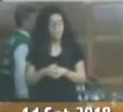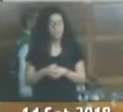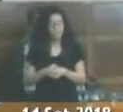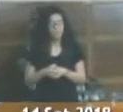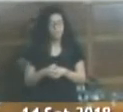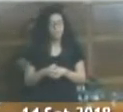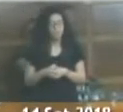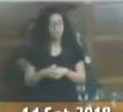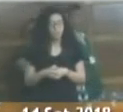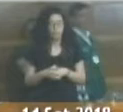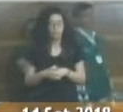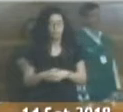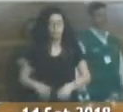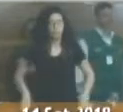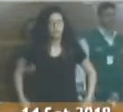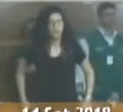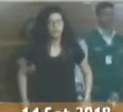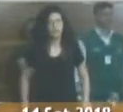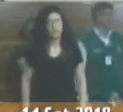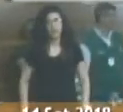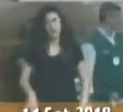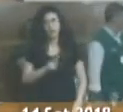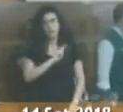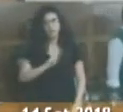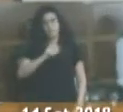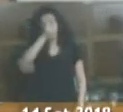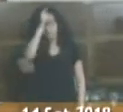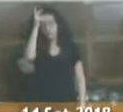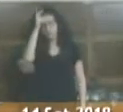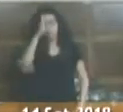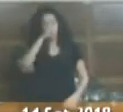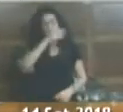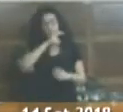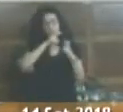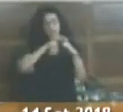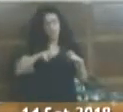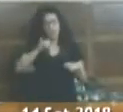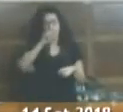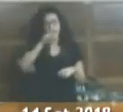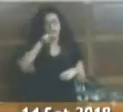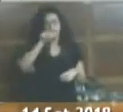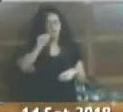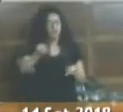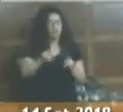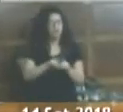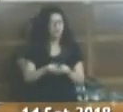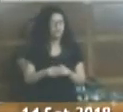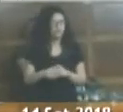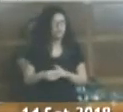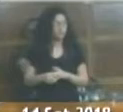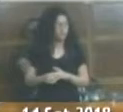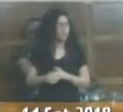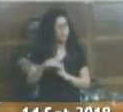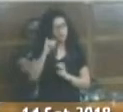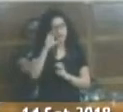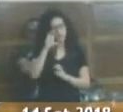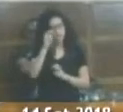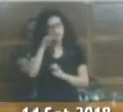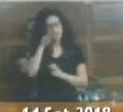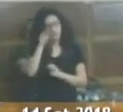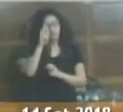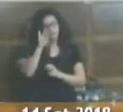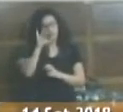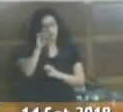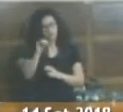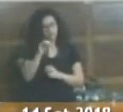né, a Prefeitura, a Câmara, o INEA, que também acho que o Lardosa está ainda aí, né, e o ICMBio, né,